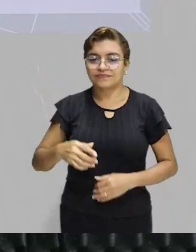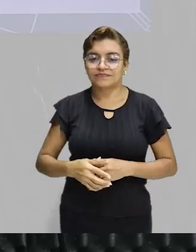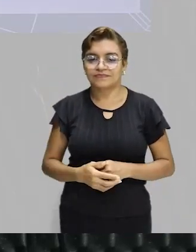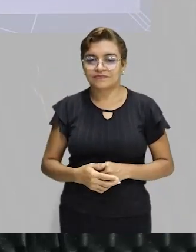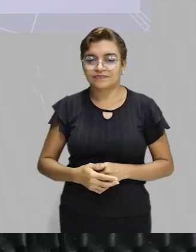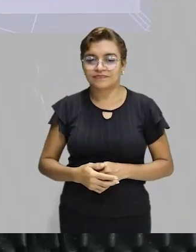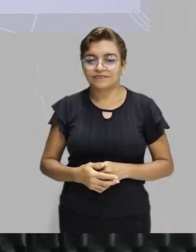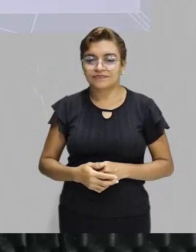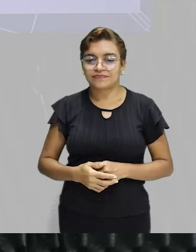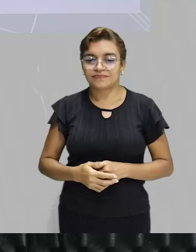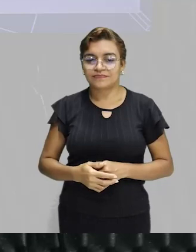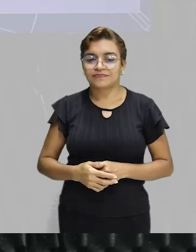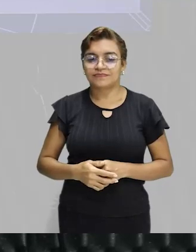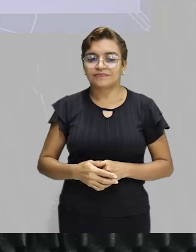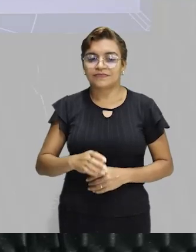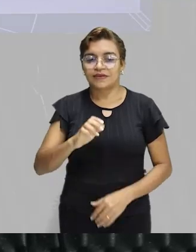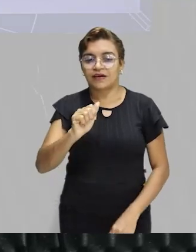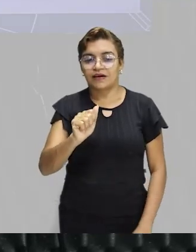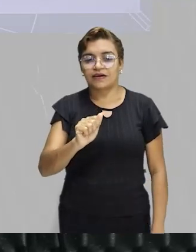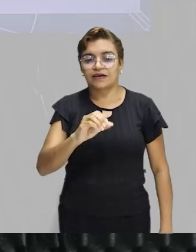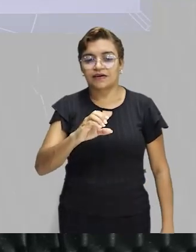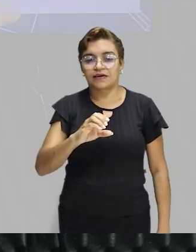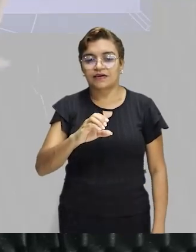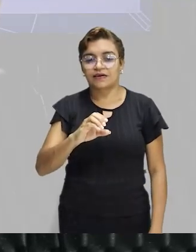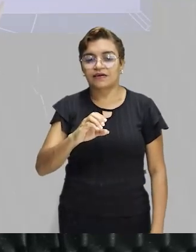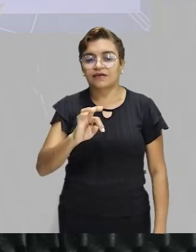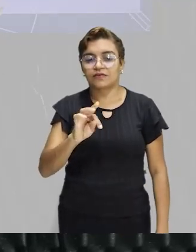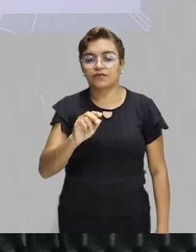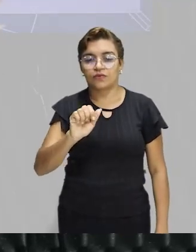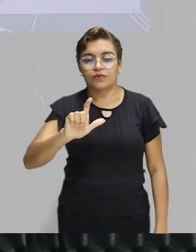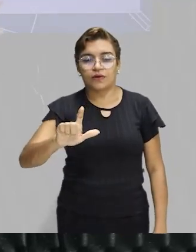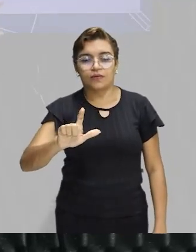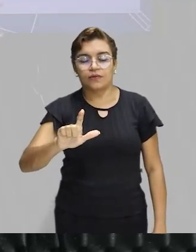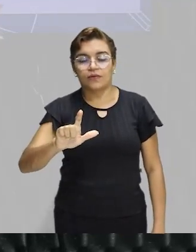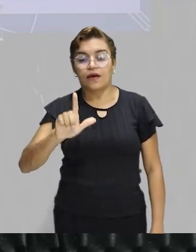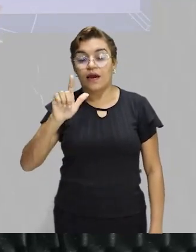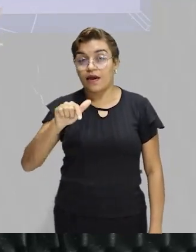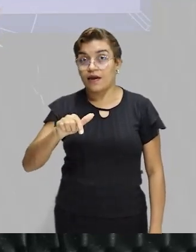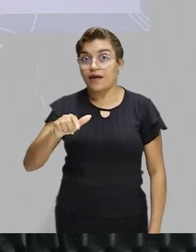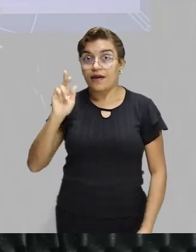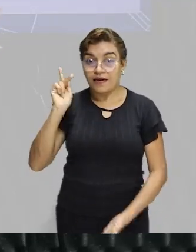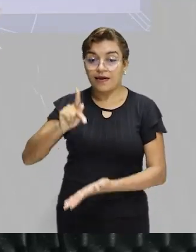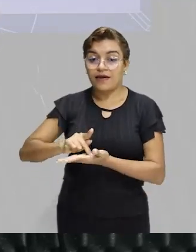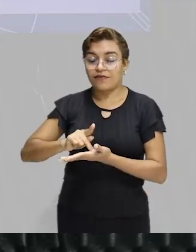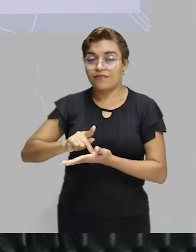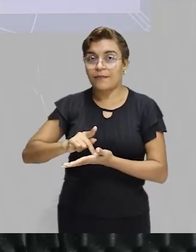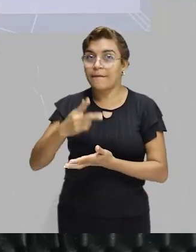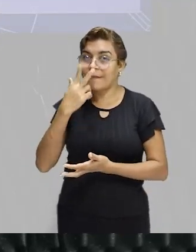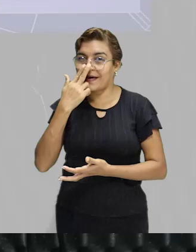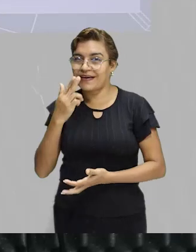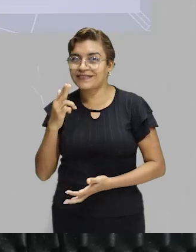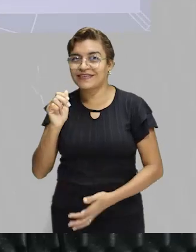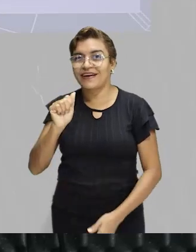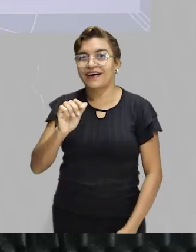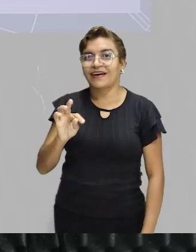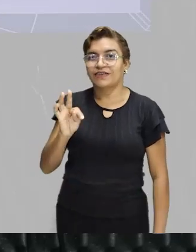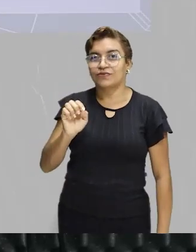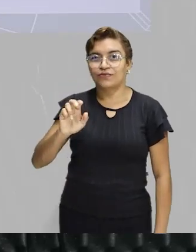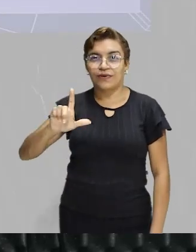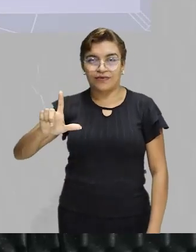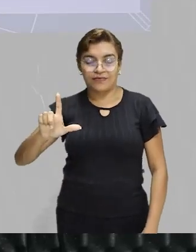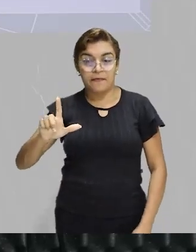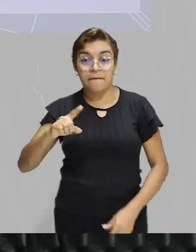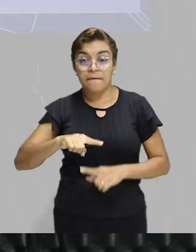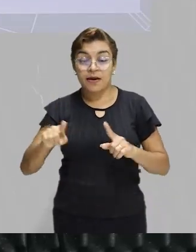mas significa real. E aqui, eu coloquei do lado Qual o significado por curiosidade? Do que essas